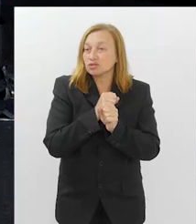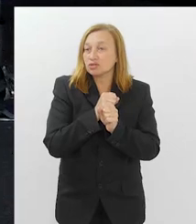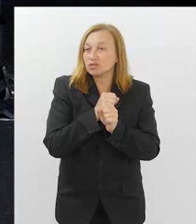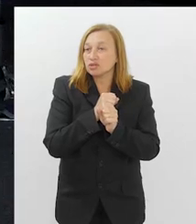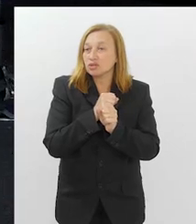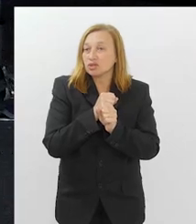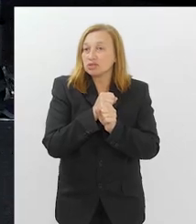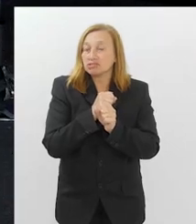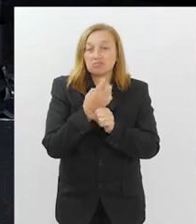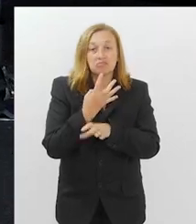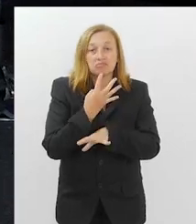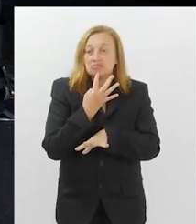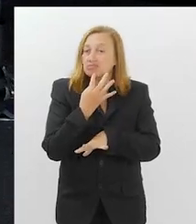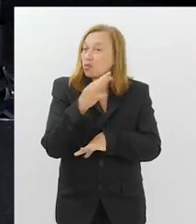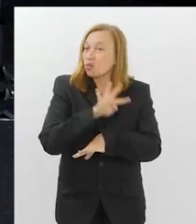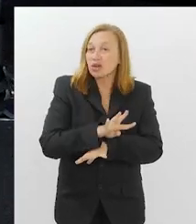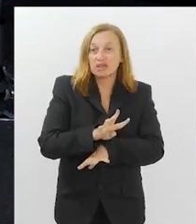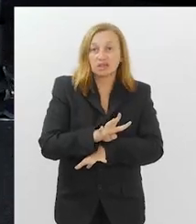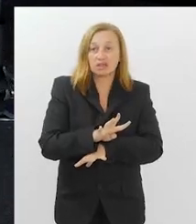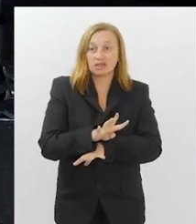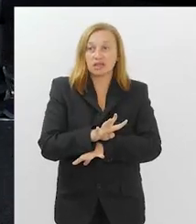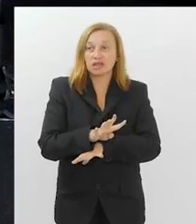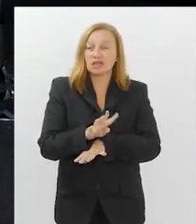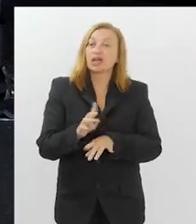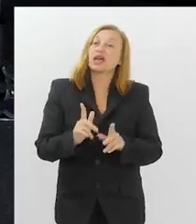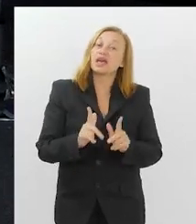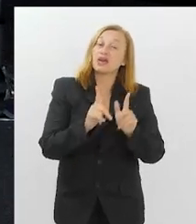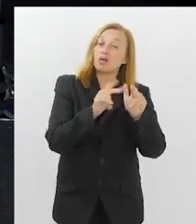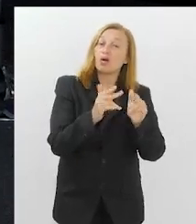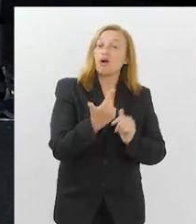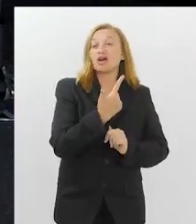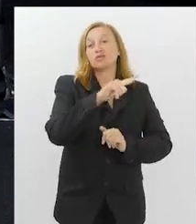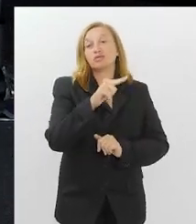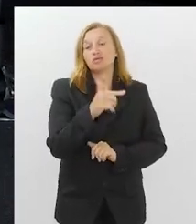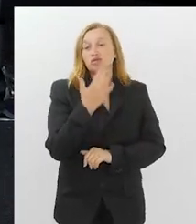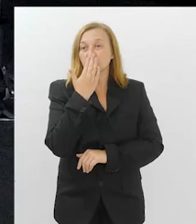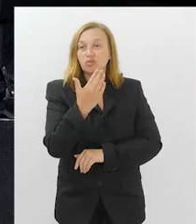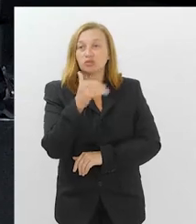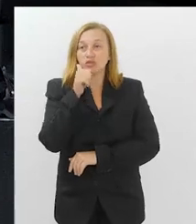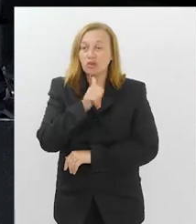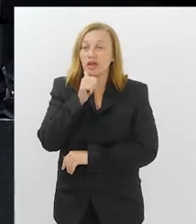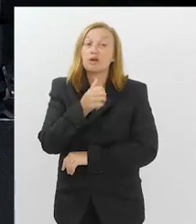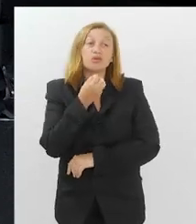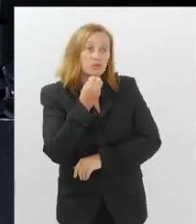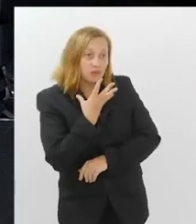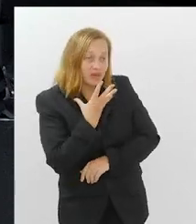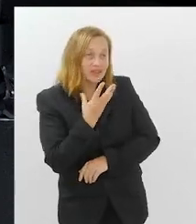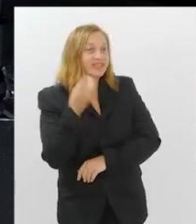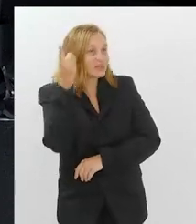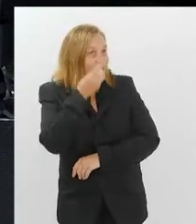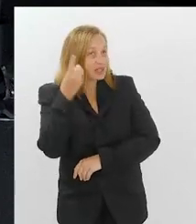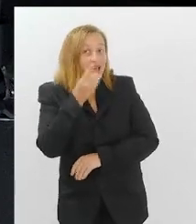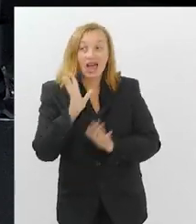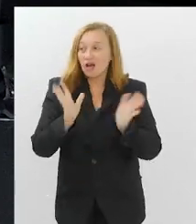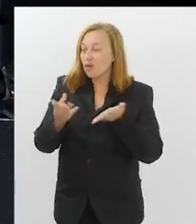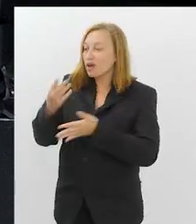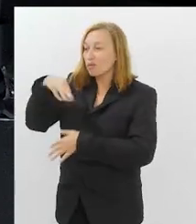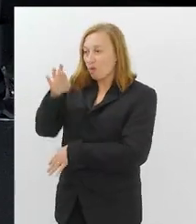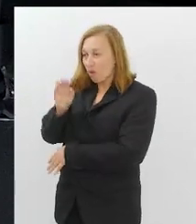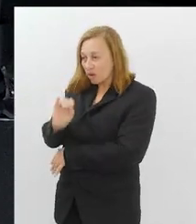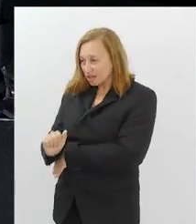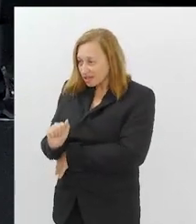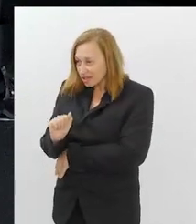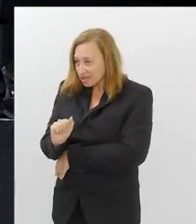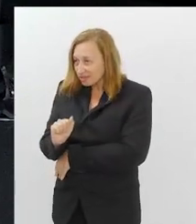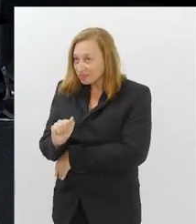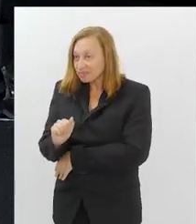mulheres negras latino-americanas e caribenhas. Muito bem, deputada. E eu passo a palavra agora à nossa querida Mônica Alexandre, doutora